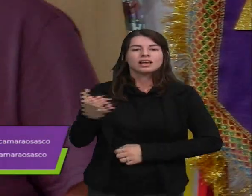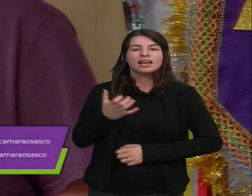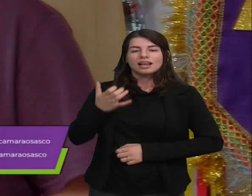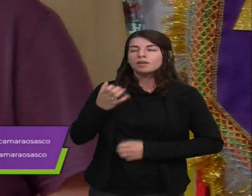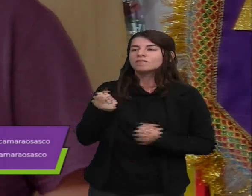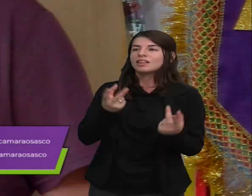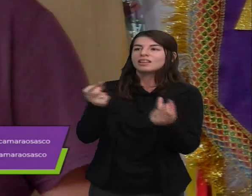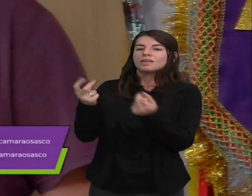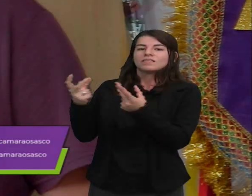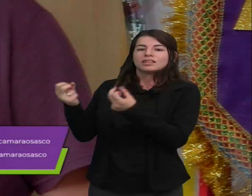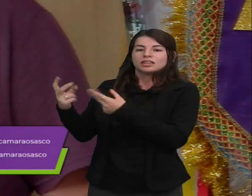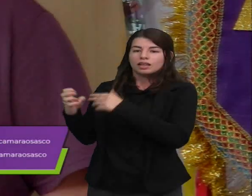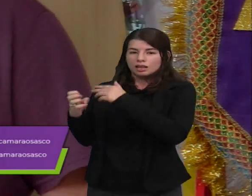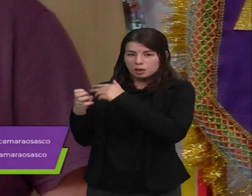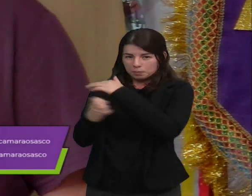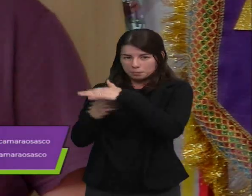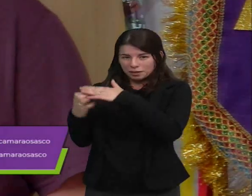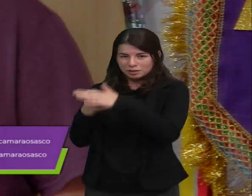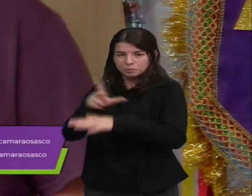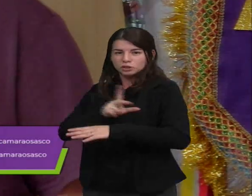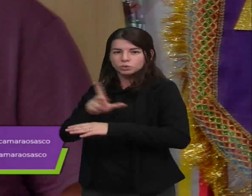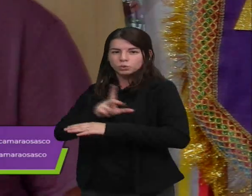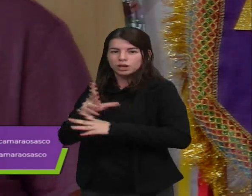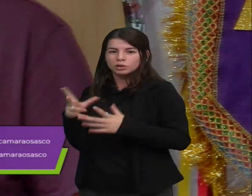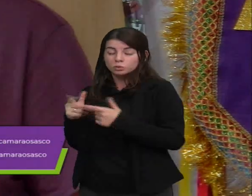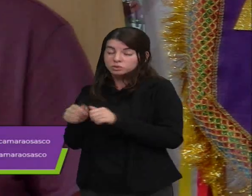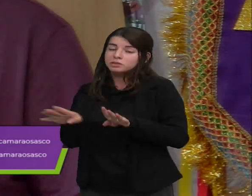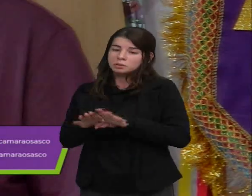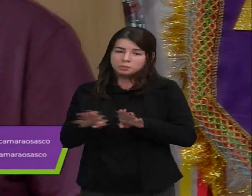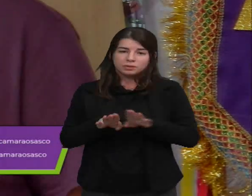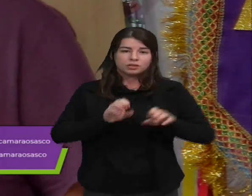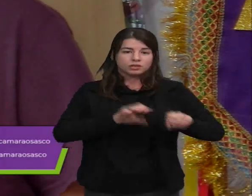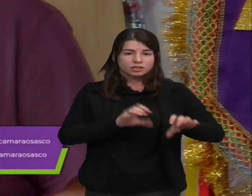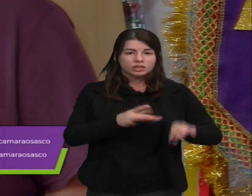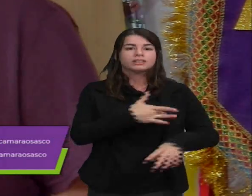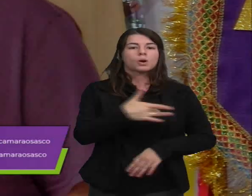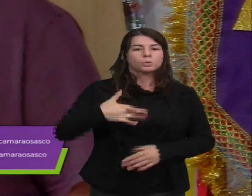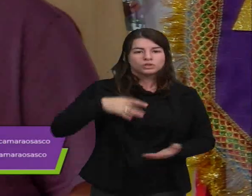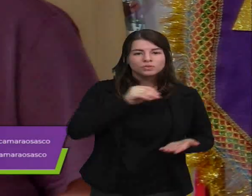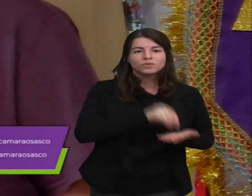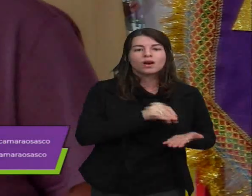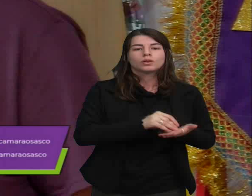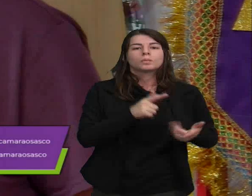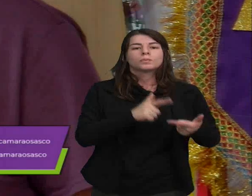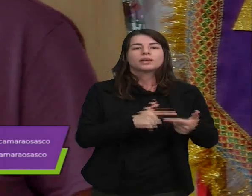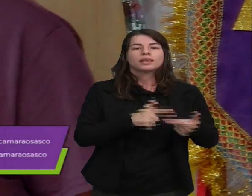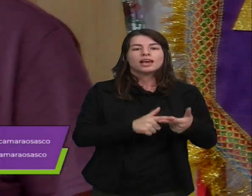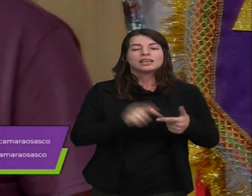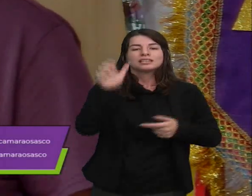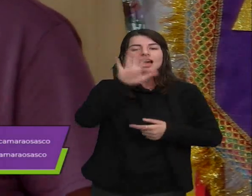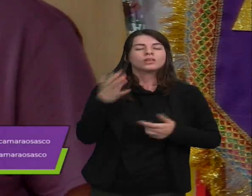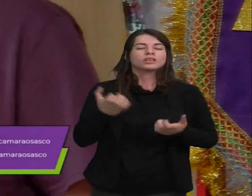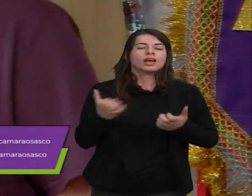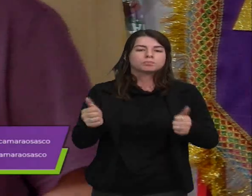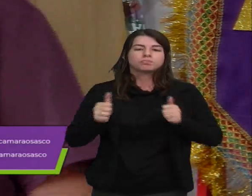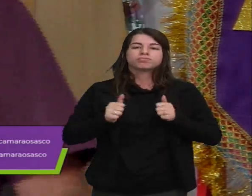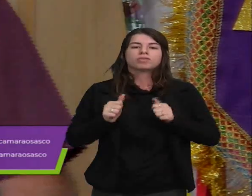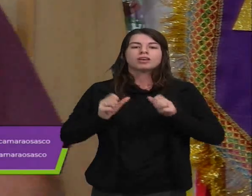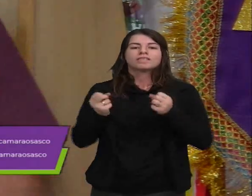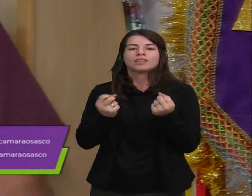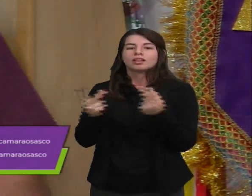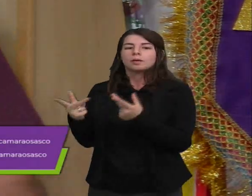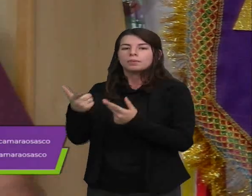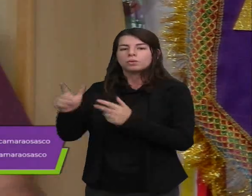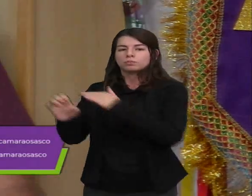privada tudo que for possível inclusive na educação e na saúde e outras categorias como petroleiros